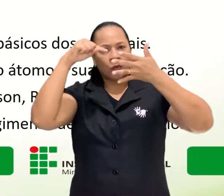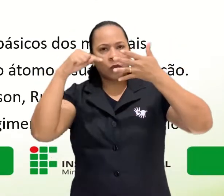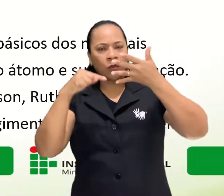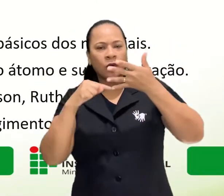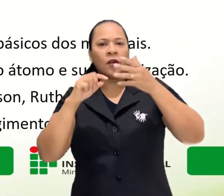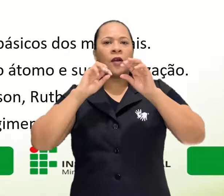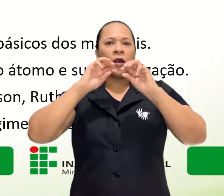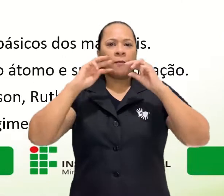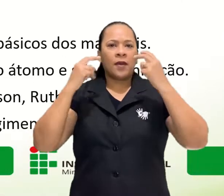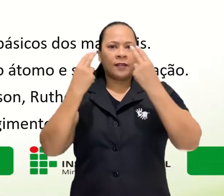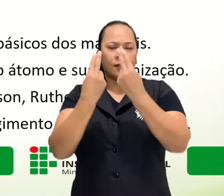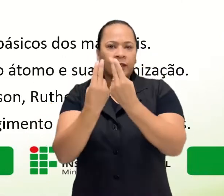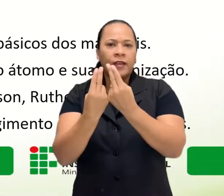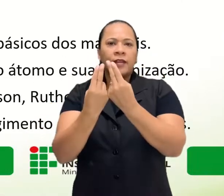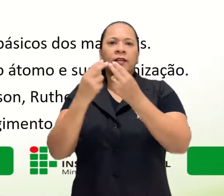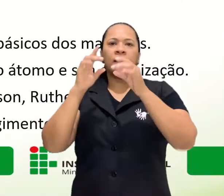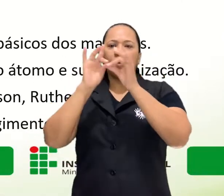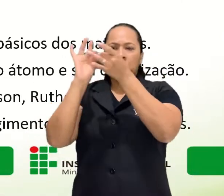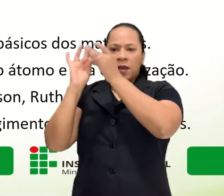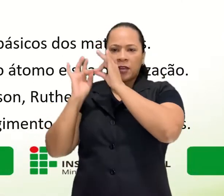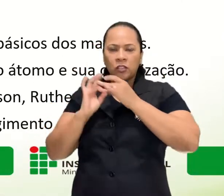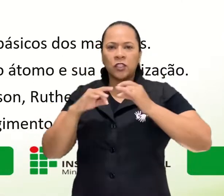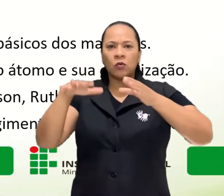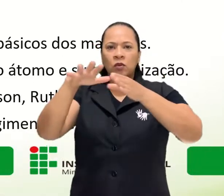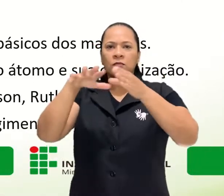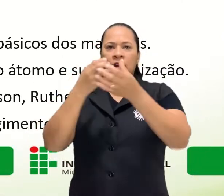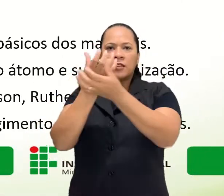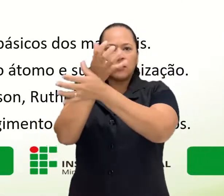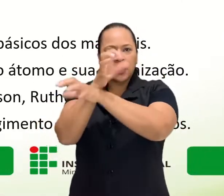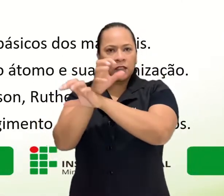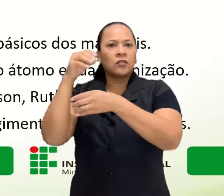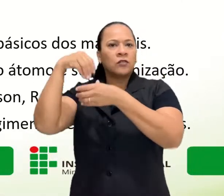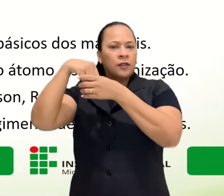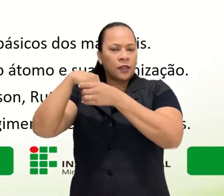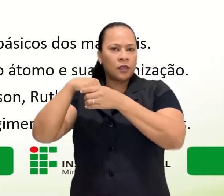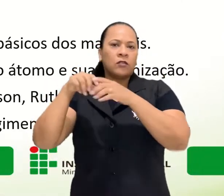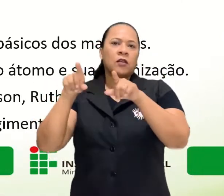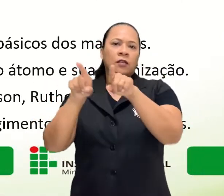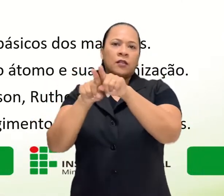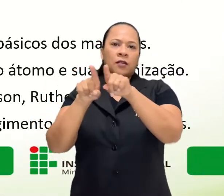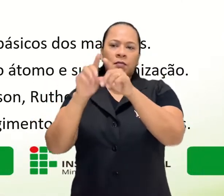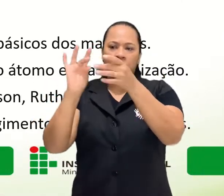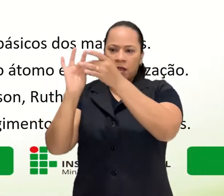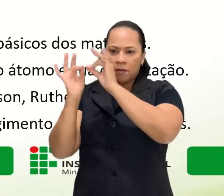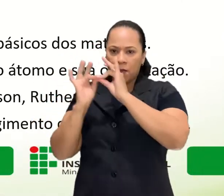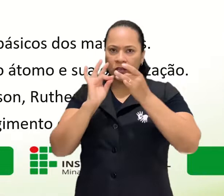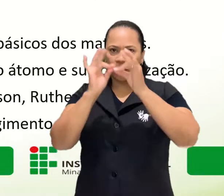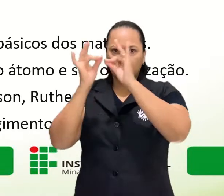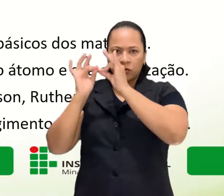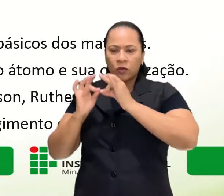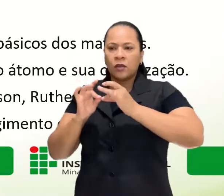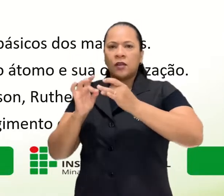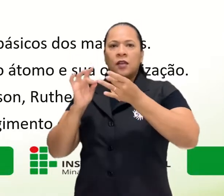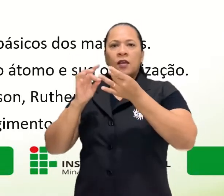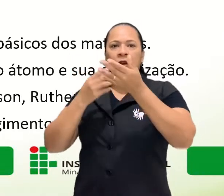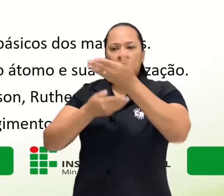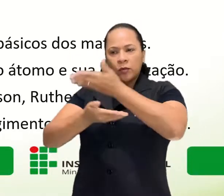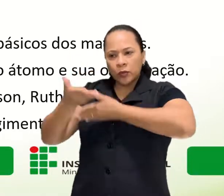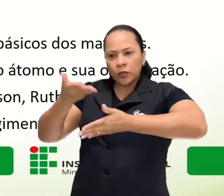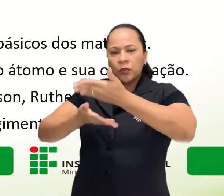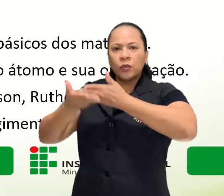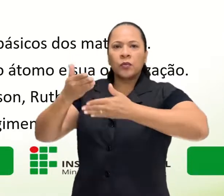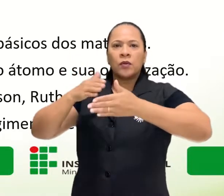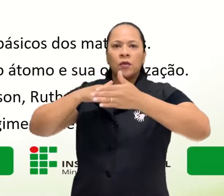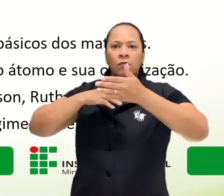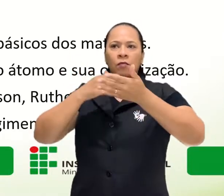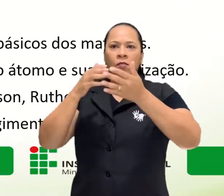muitas partículas e espaço vazio entre elas. Assim como essas partículas estão em constante movimento e